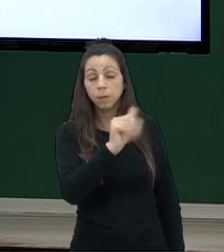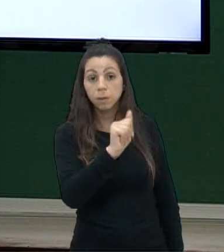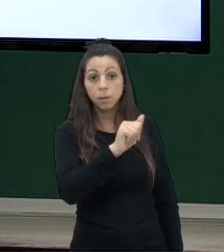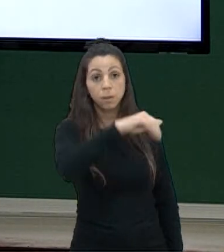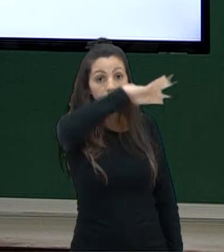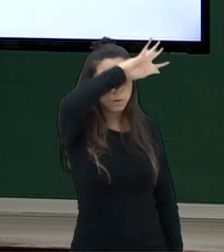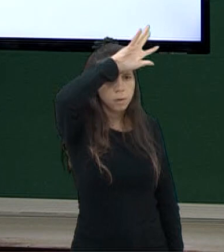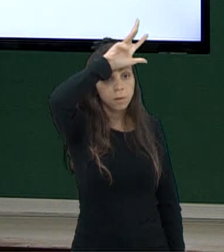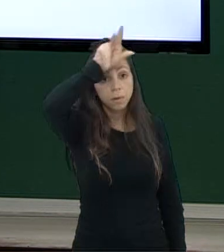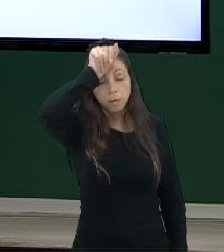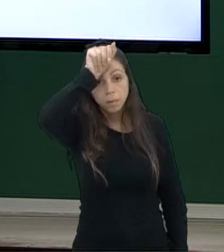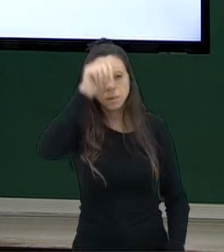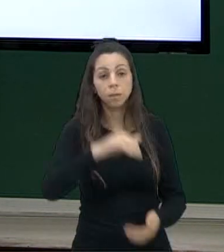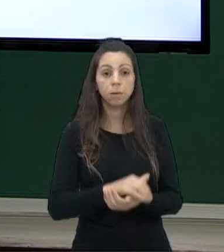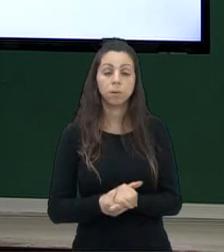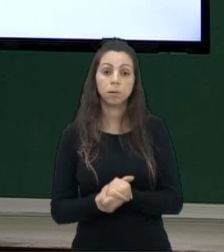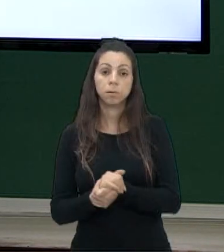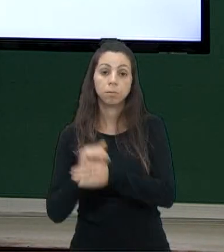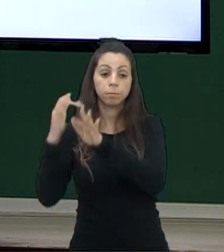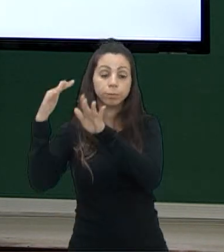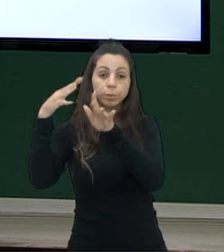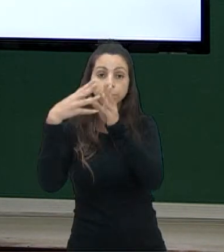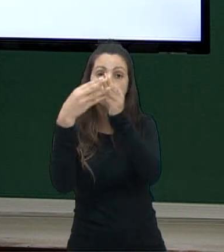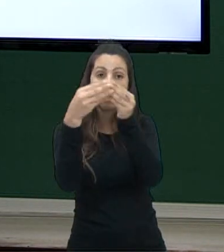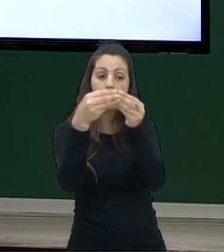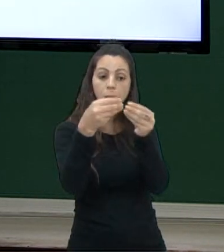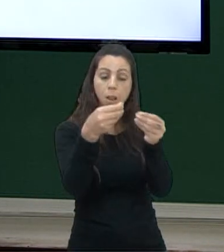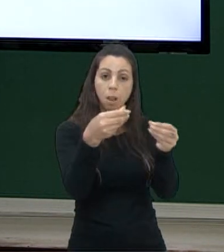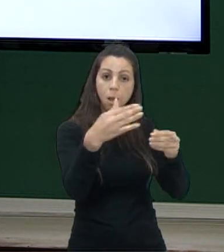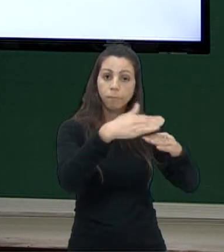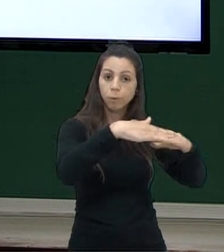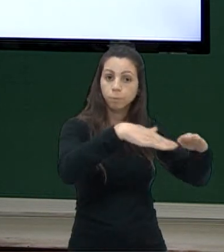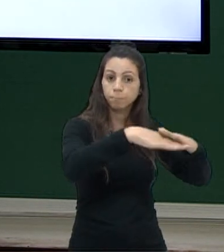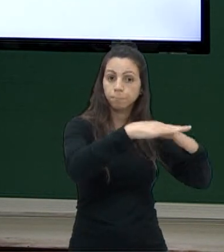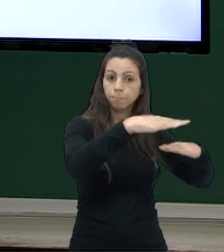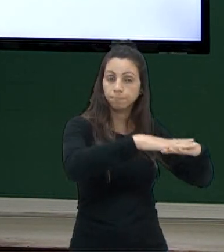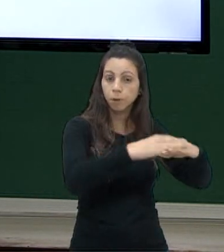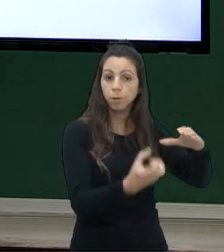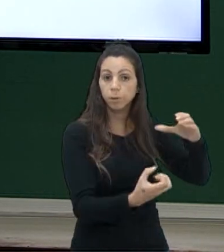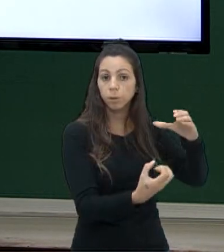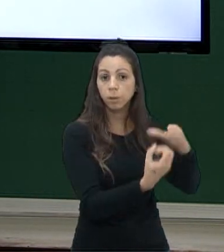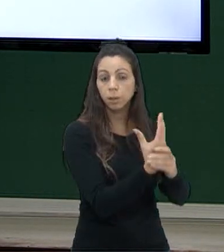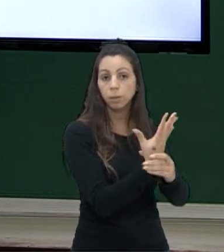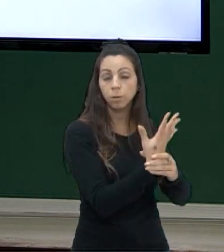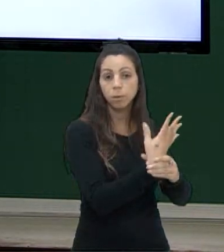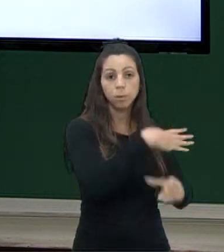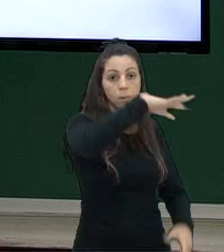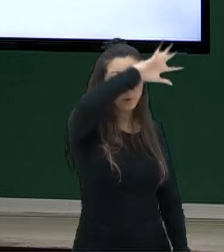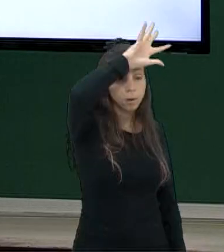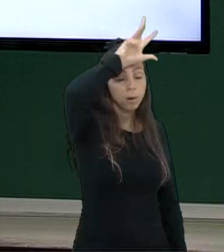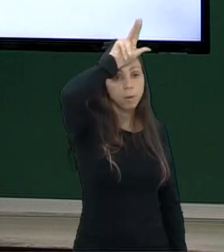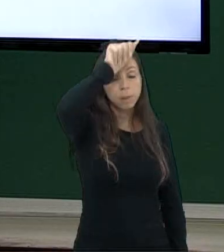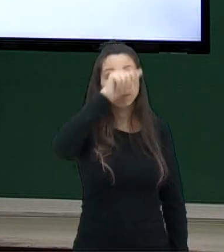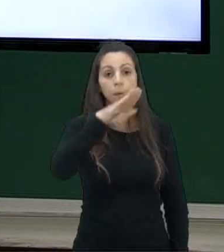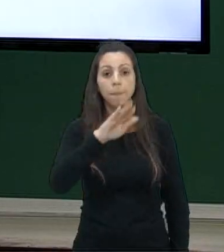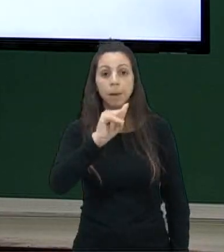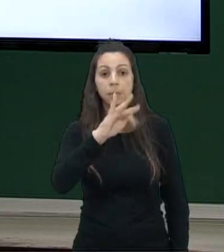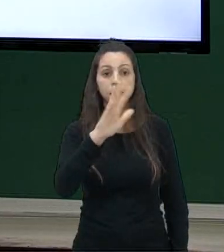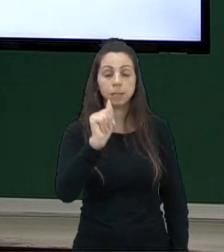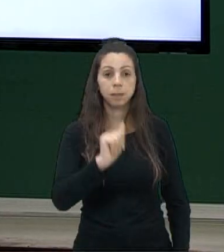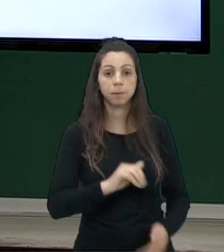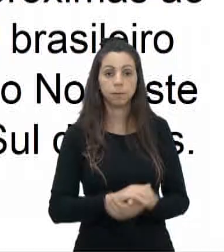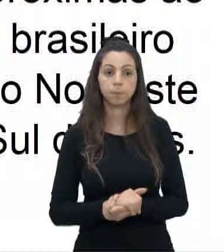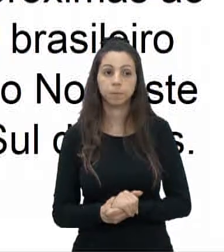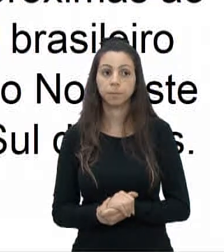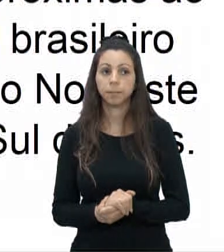são provenientes do escudo das Guianas e do escudo do Brasil Central. E aí nós temos o escudo do Atlântico,